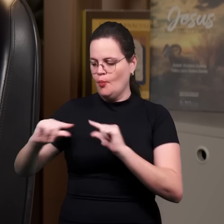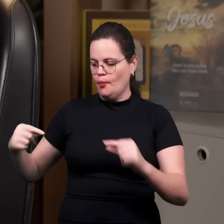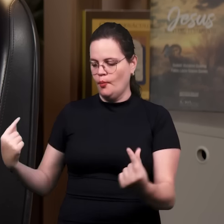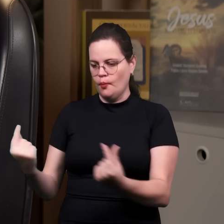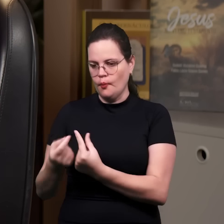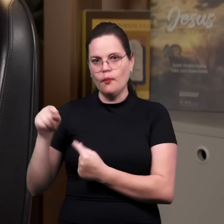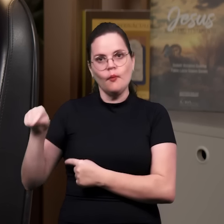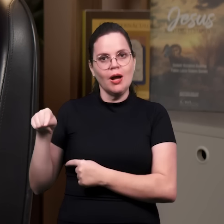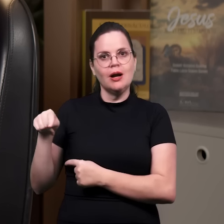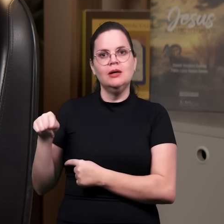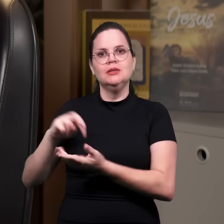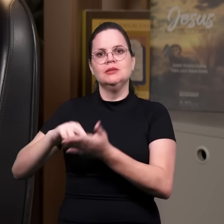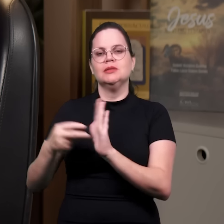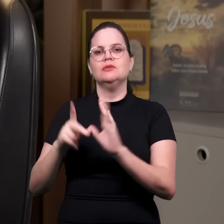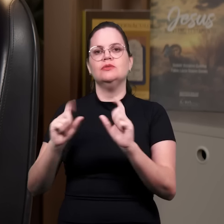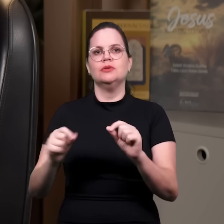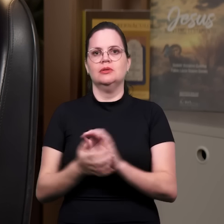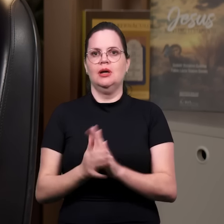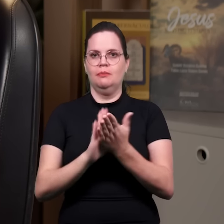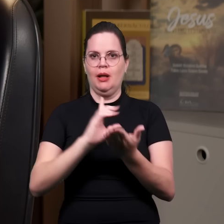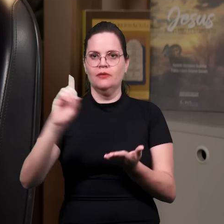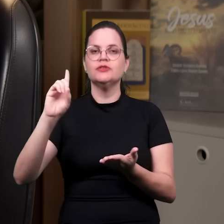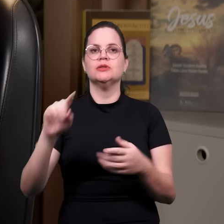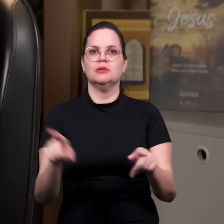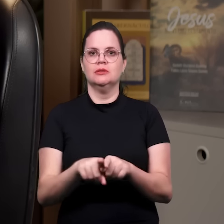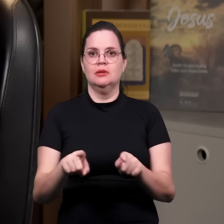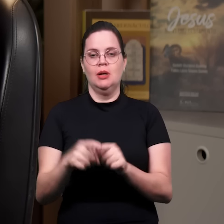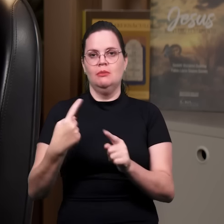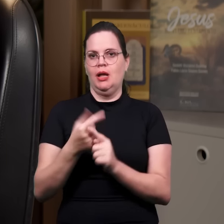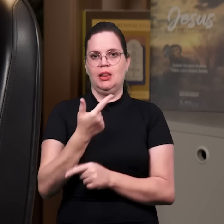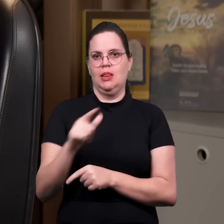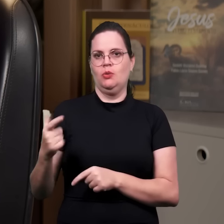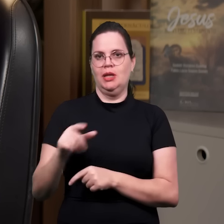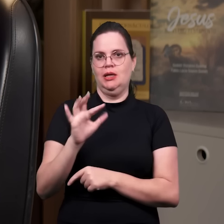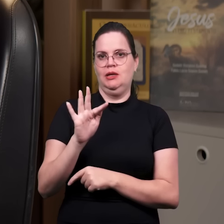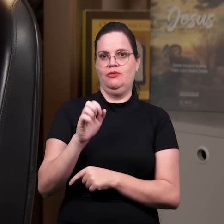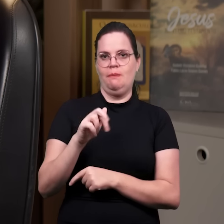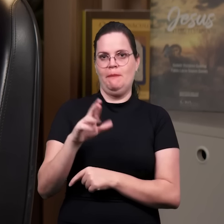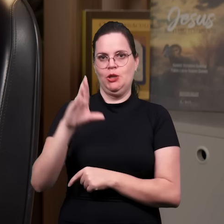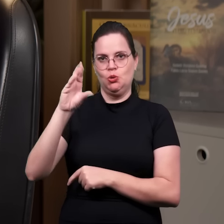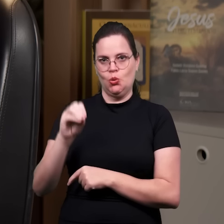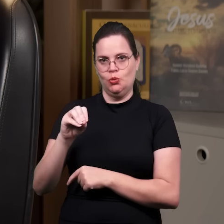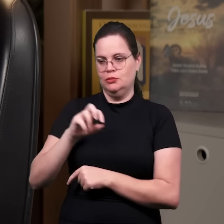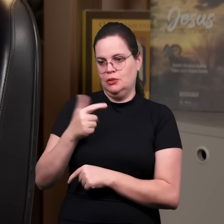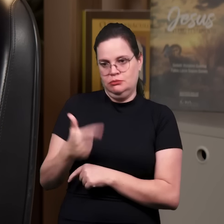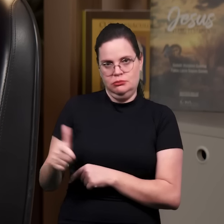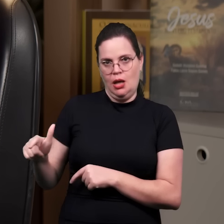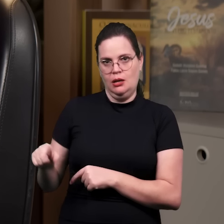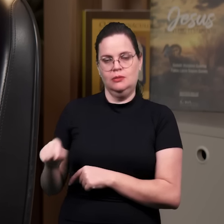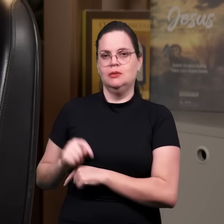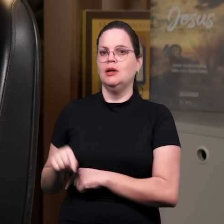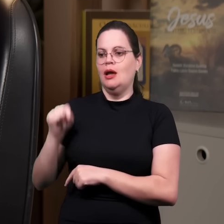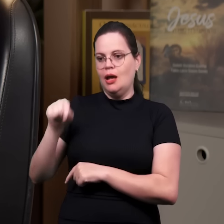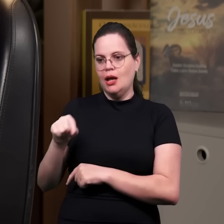Aí para a igreja o Senhor falou: acautelai-vos do fermento dos fariseus, né? Então era para a igreja era o mesmo